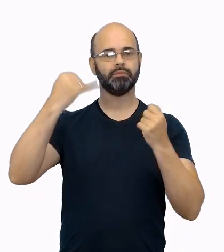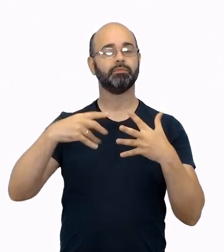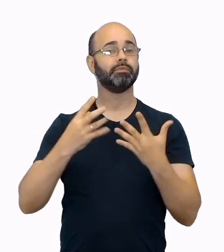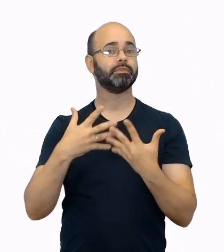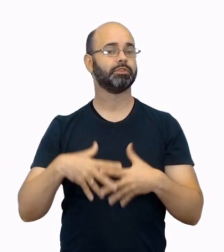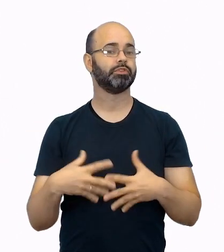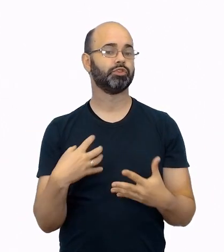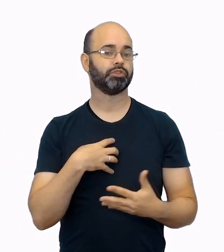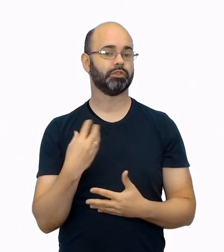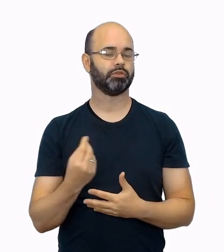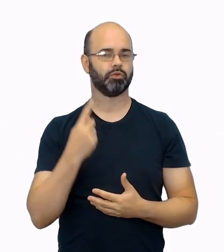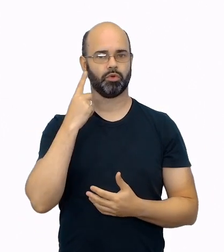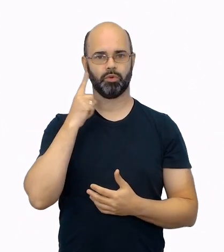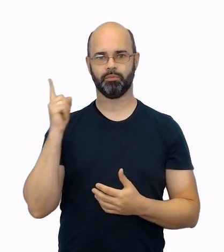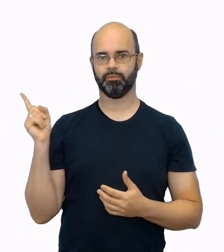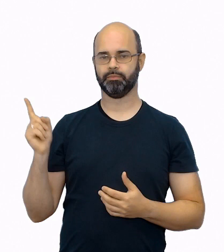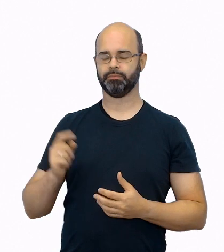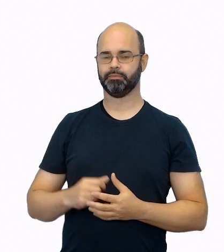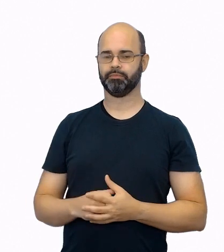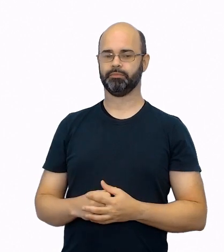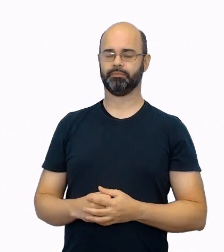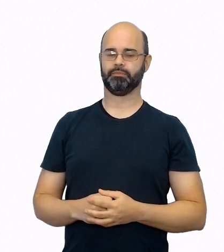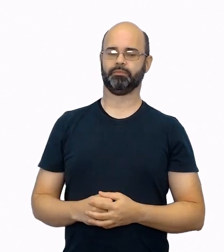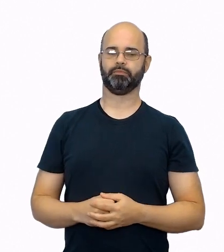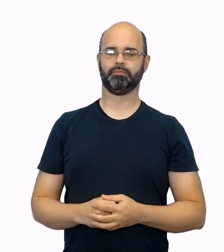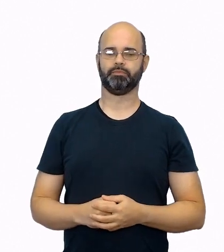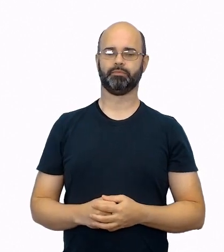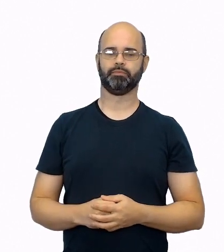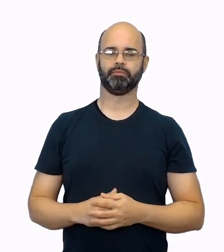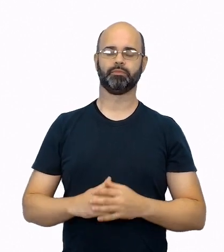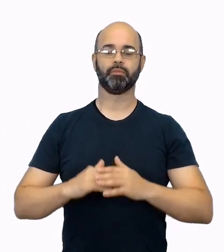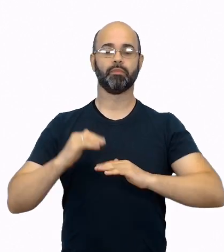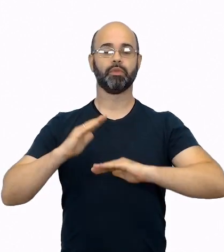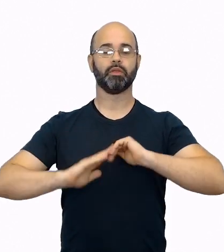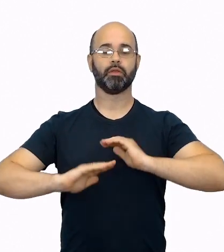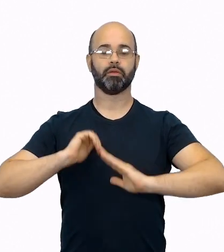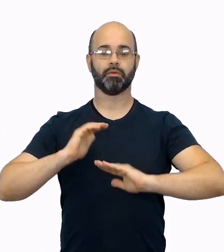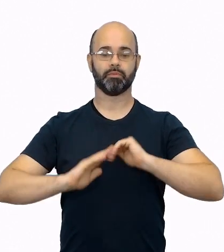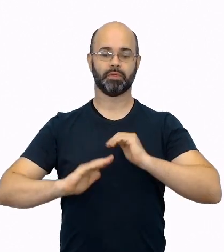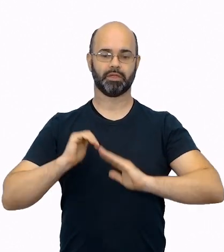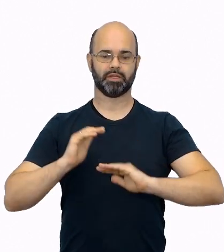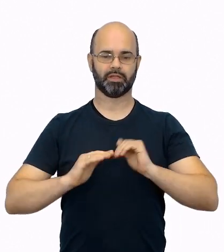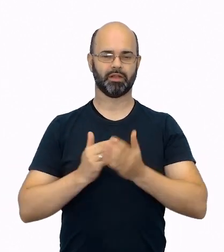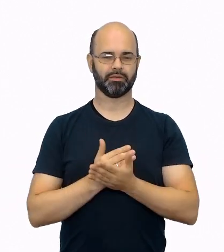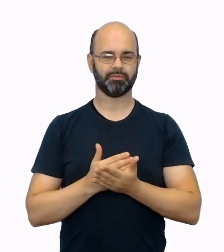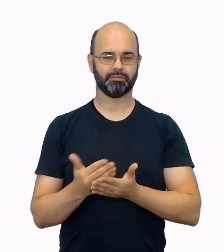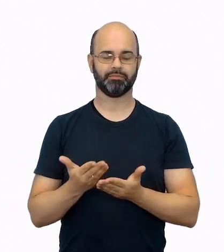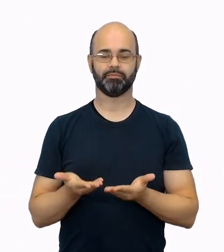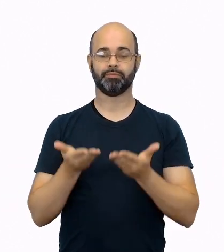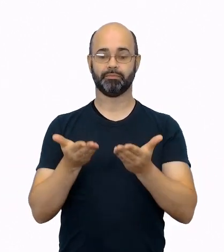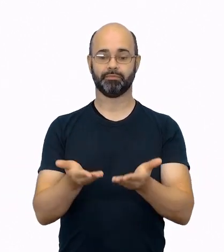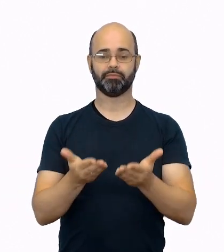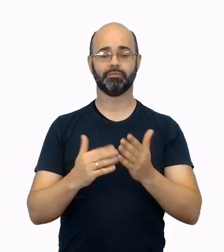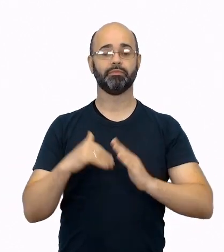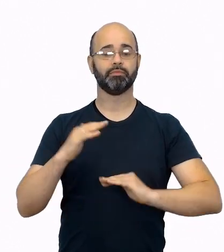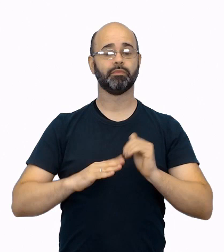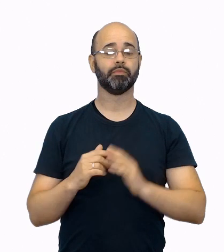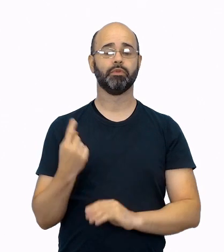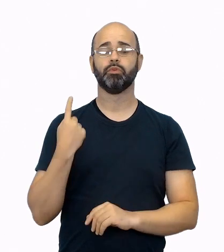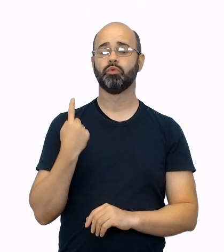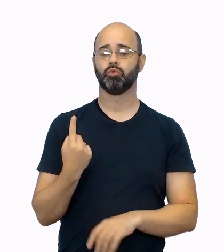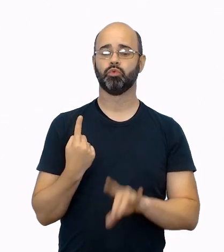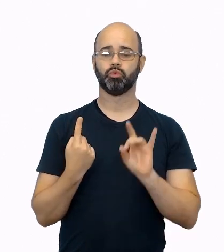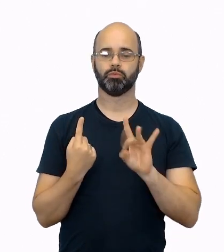estruturada? Então, em relação às atividades, às habilidades essenciais propostas, nós temos só uma habilidade para esse